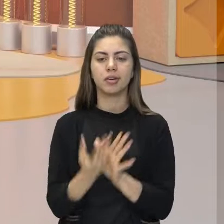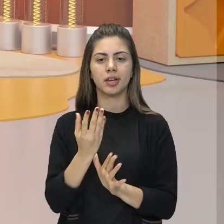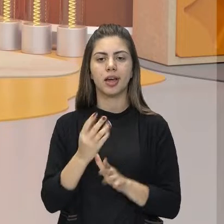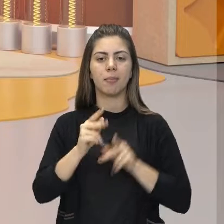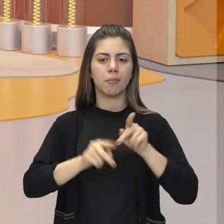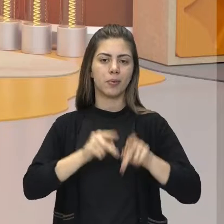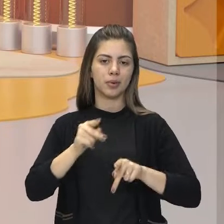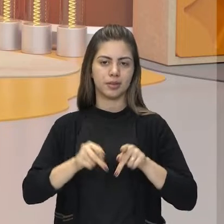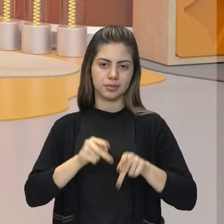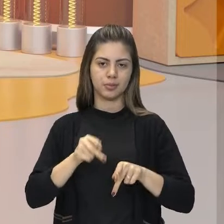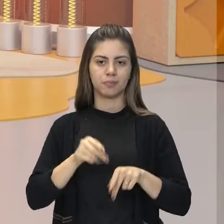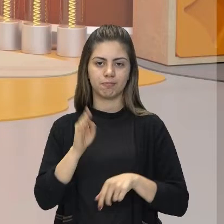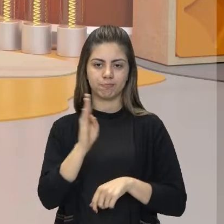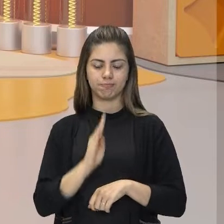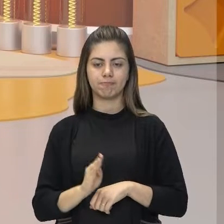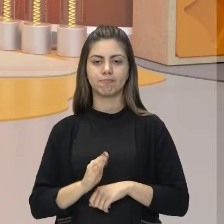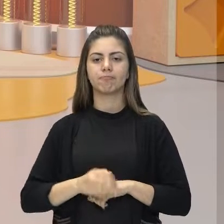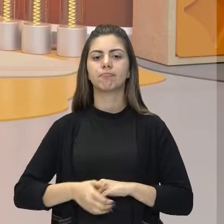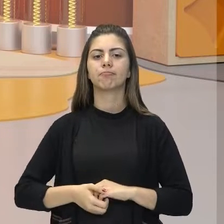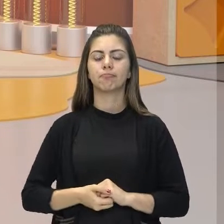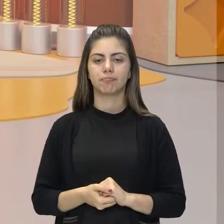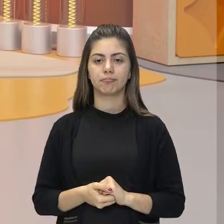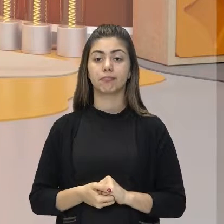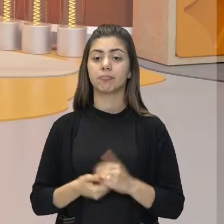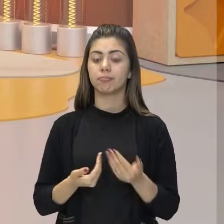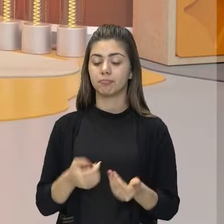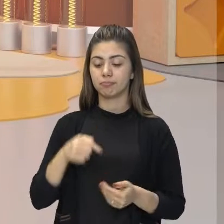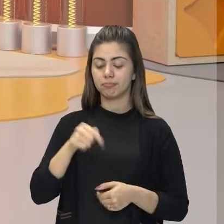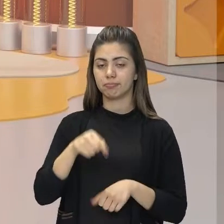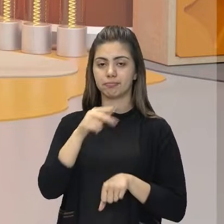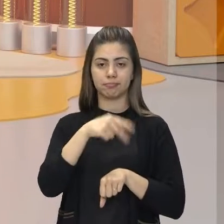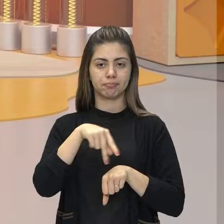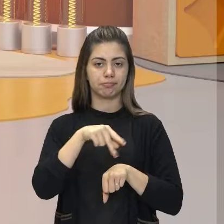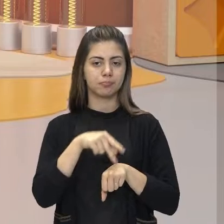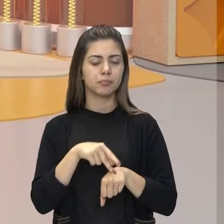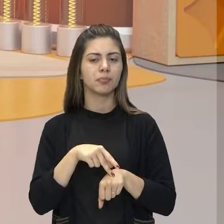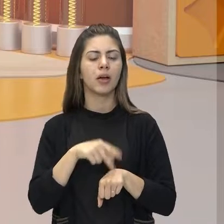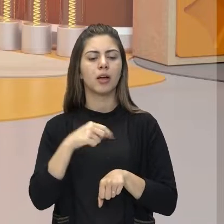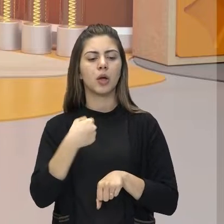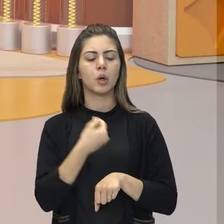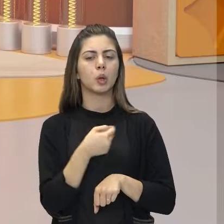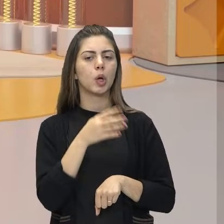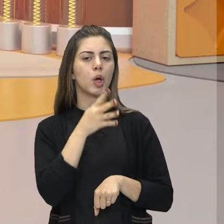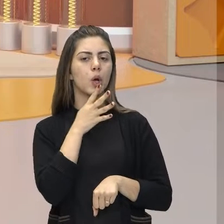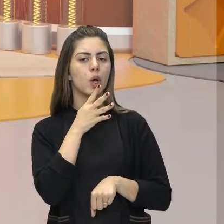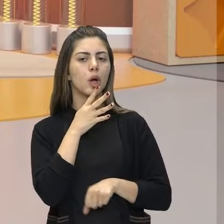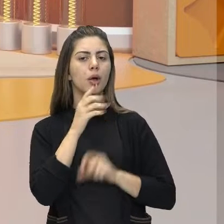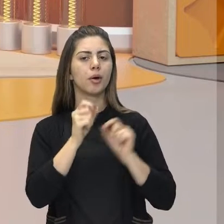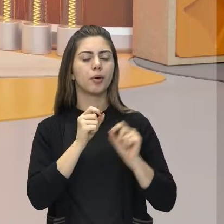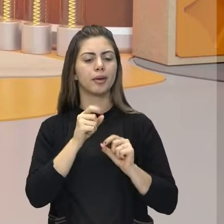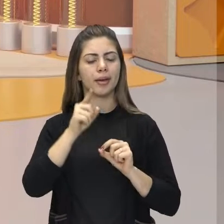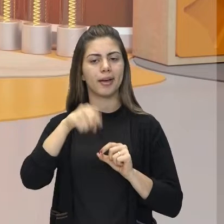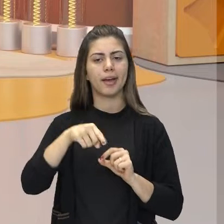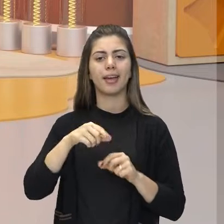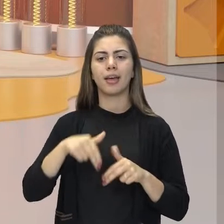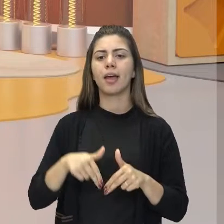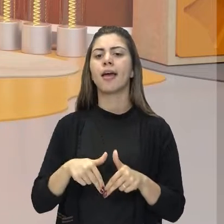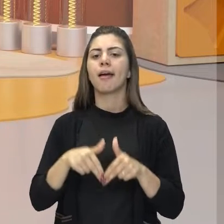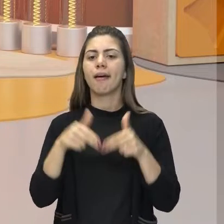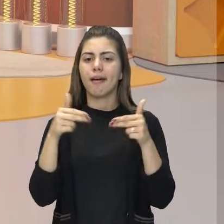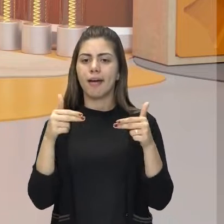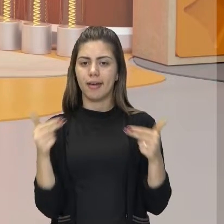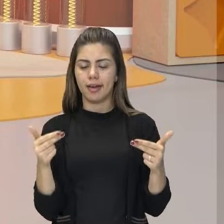essa população. E o Brasil, ele é um país conhecido por sua diversidade étnica